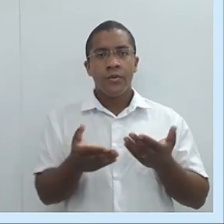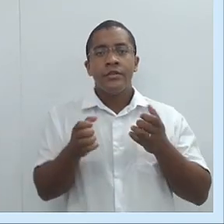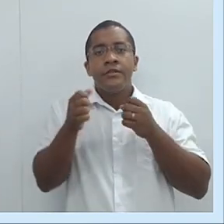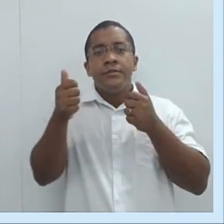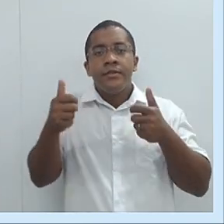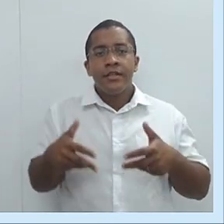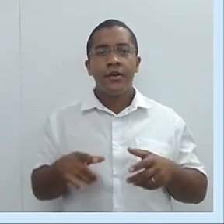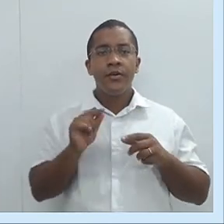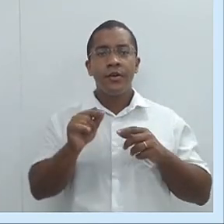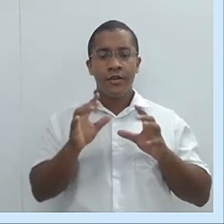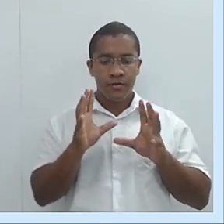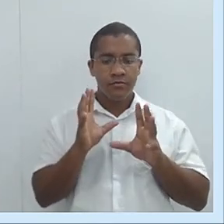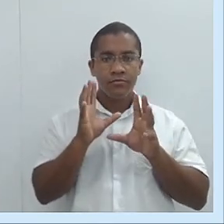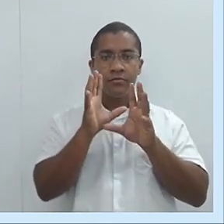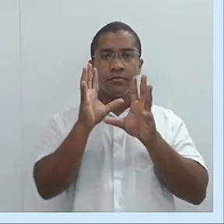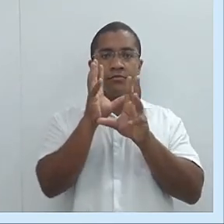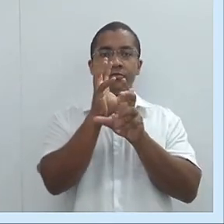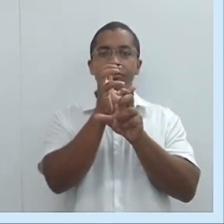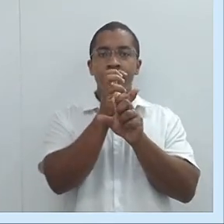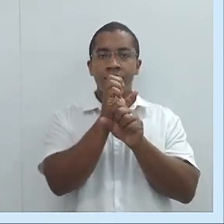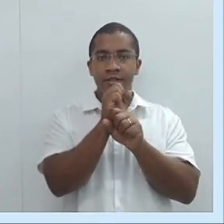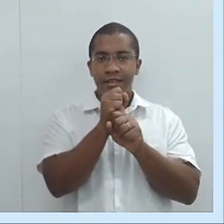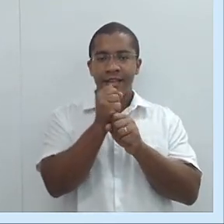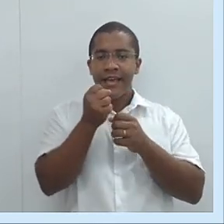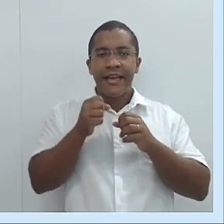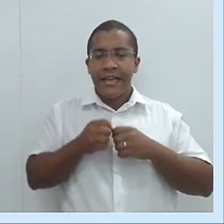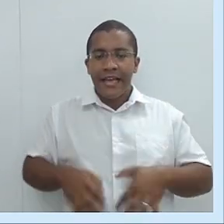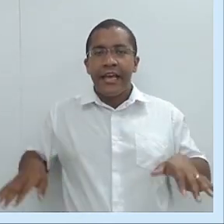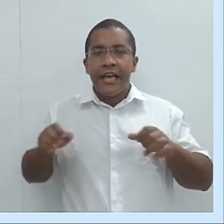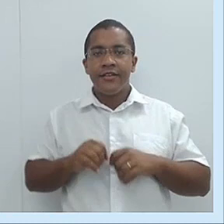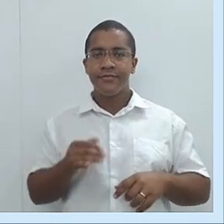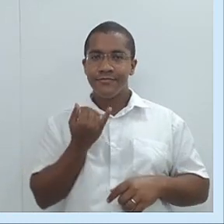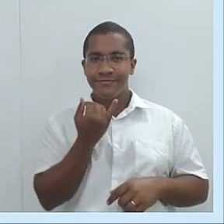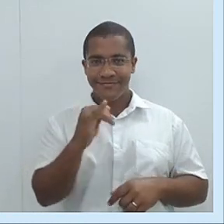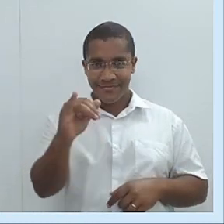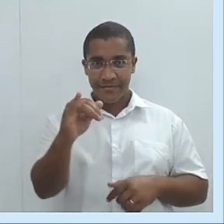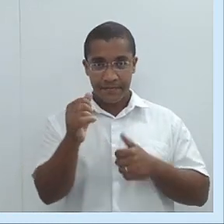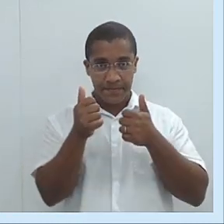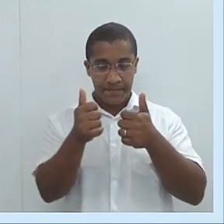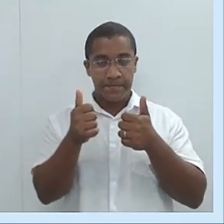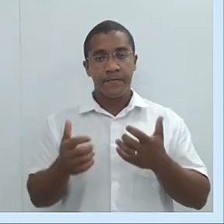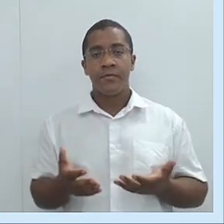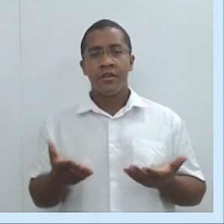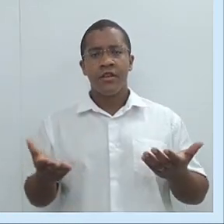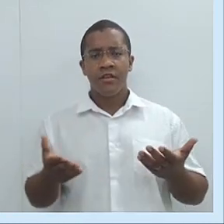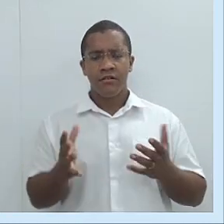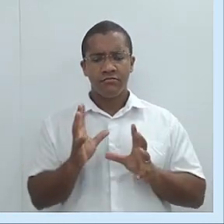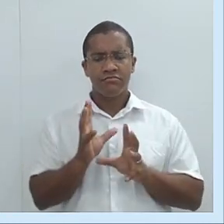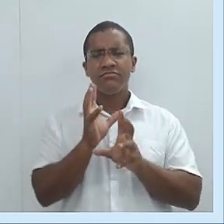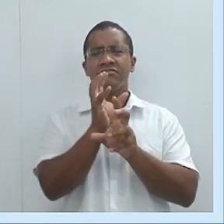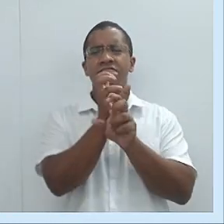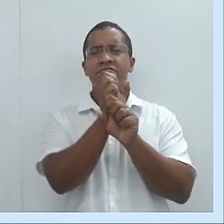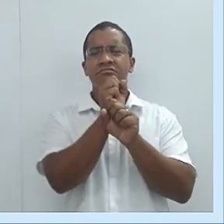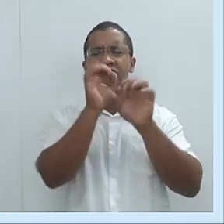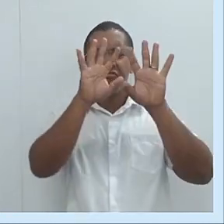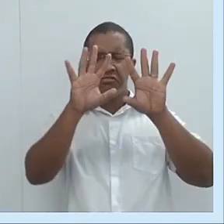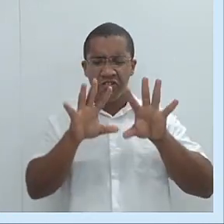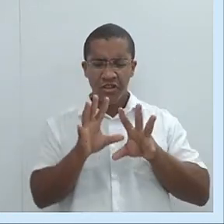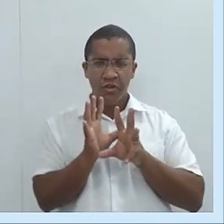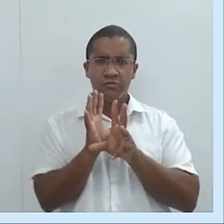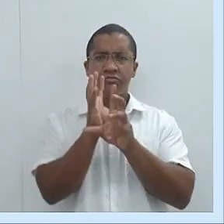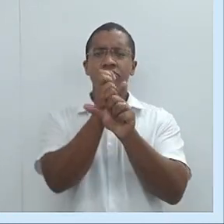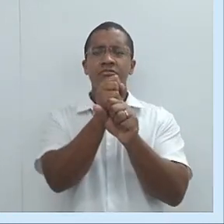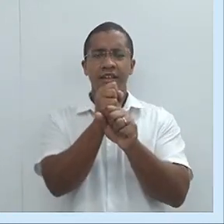para vocês sobre o cálculo de consumo de energia elétrica. Toda vez que se fala de cálculo